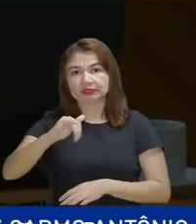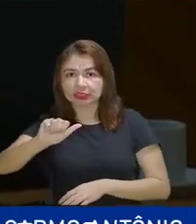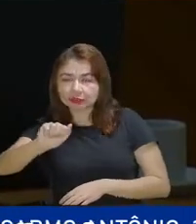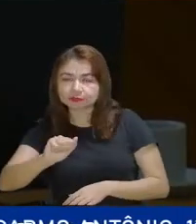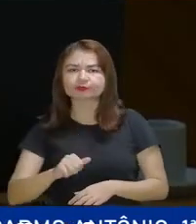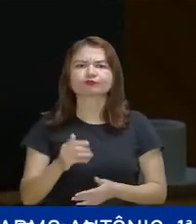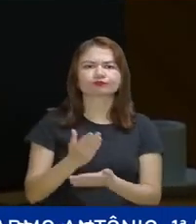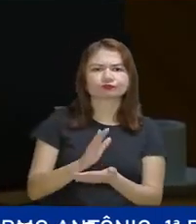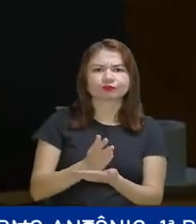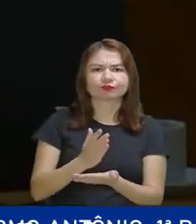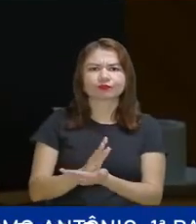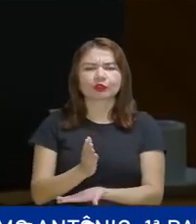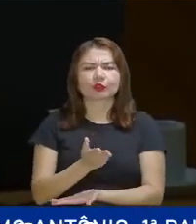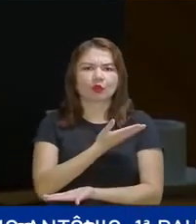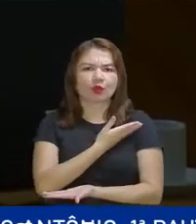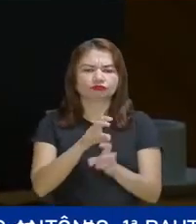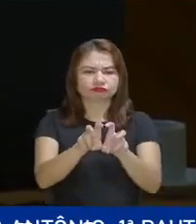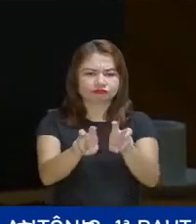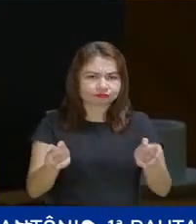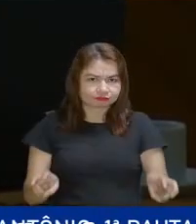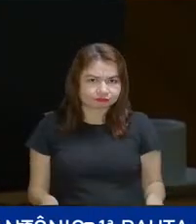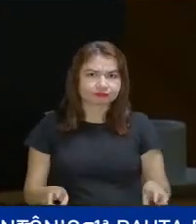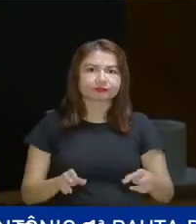colegas que entendem que na ação